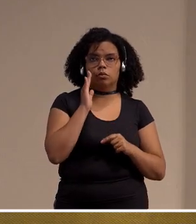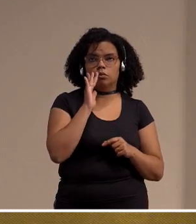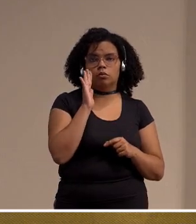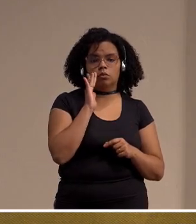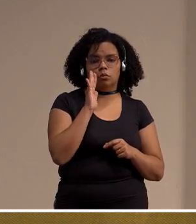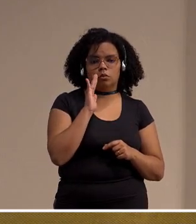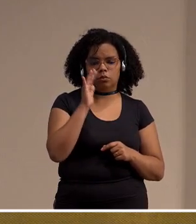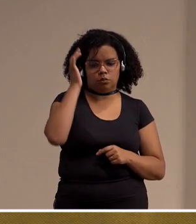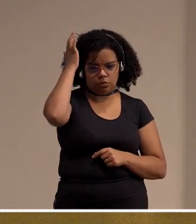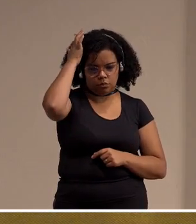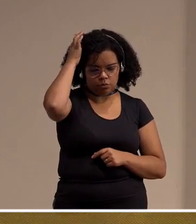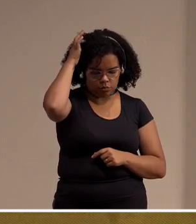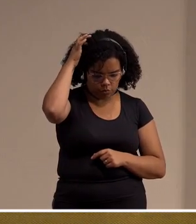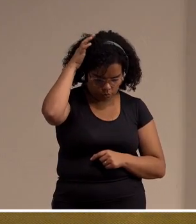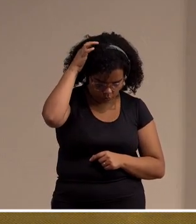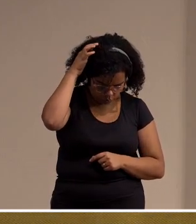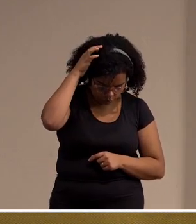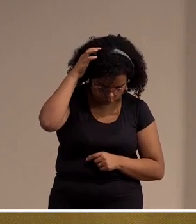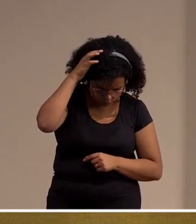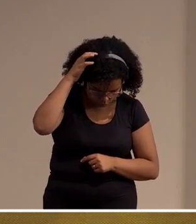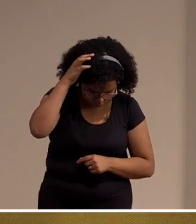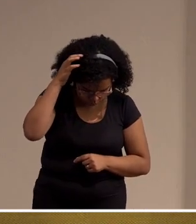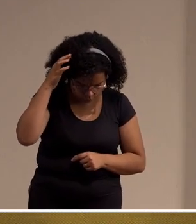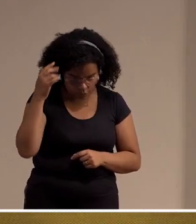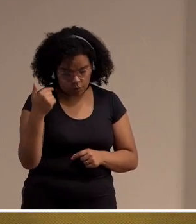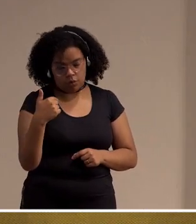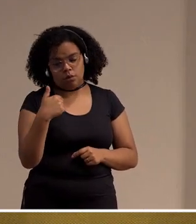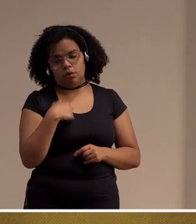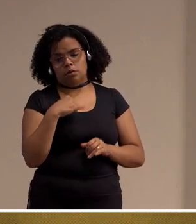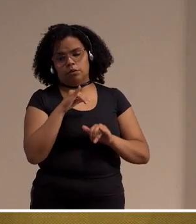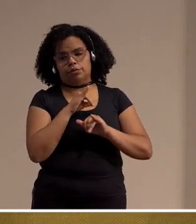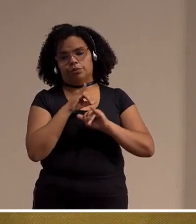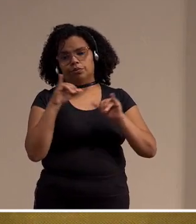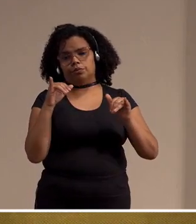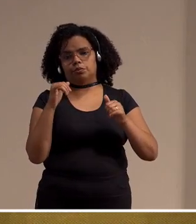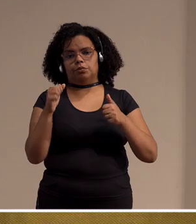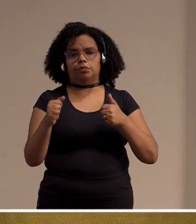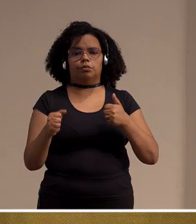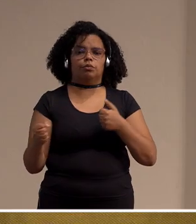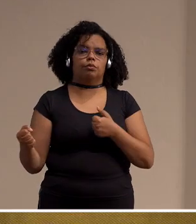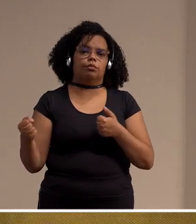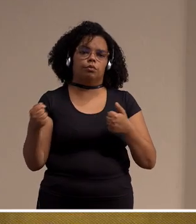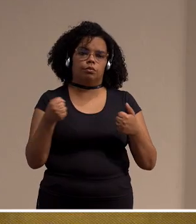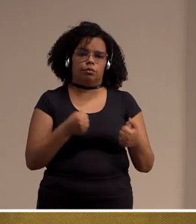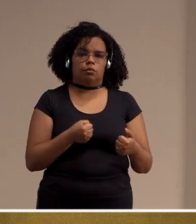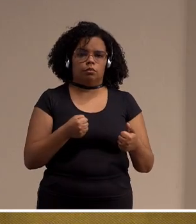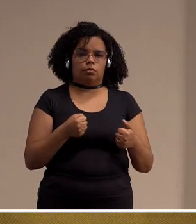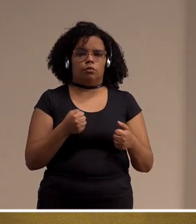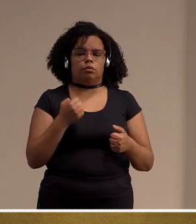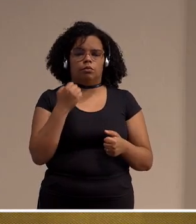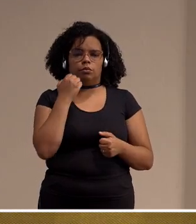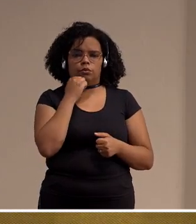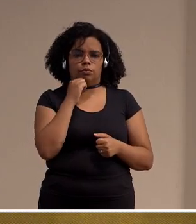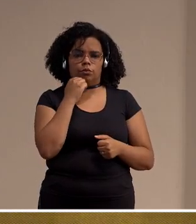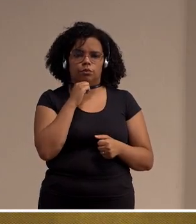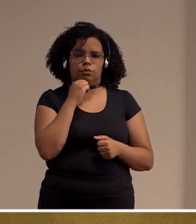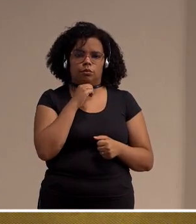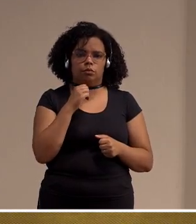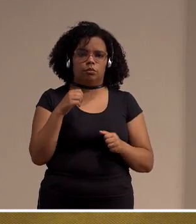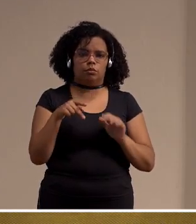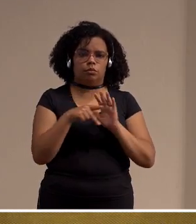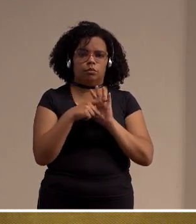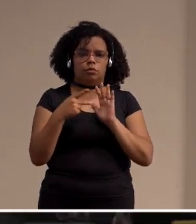Sí, eu creo que a potencia da ficção científica é poder... Eu não creo que o